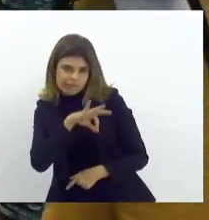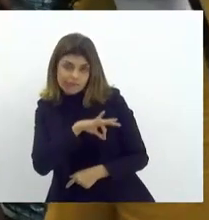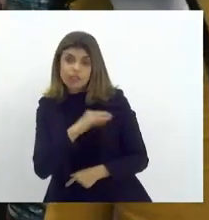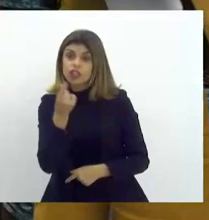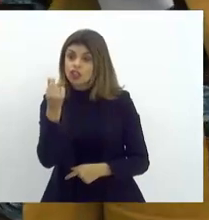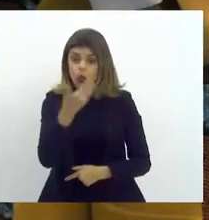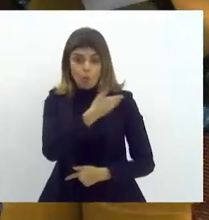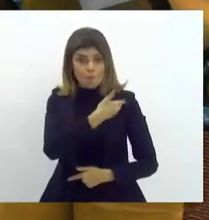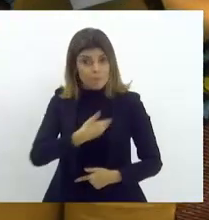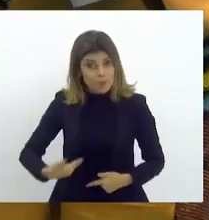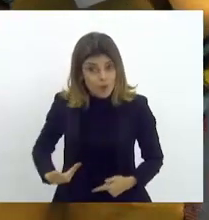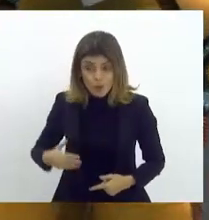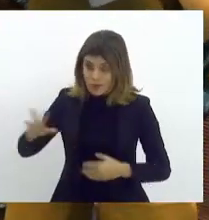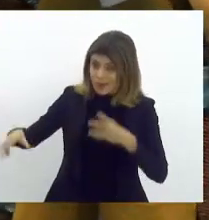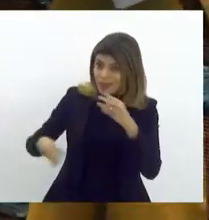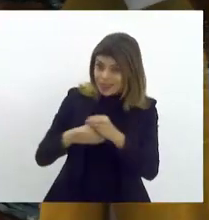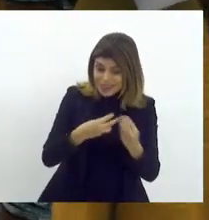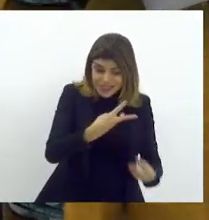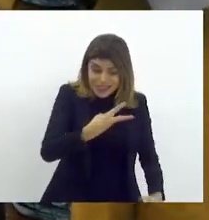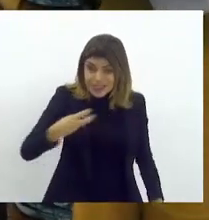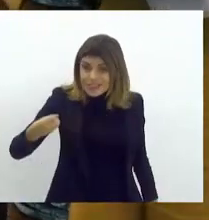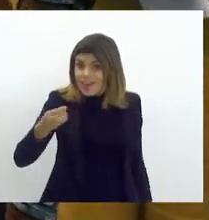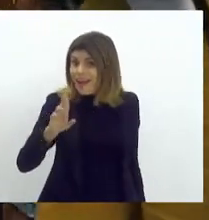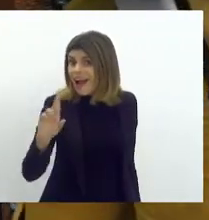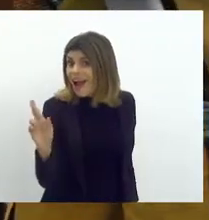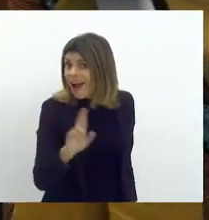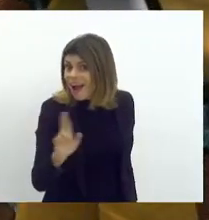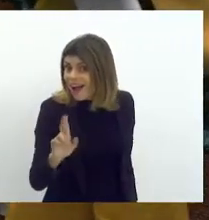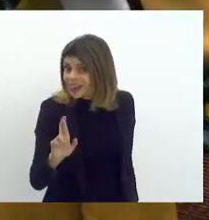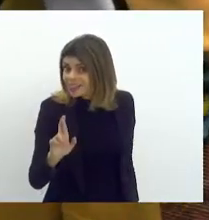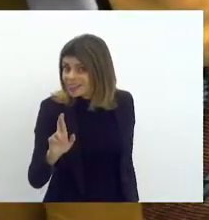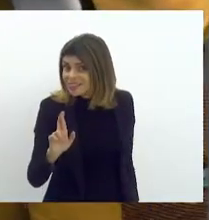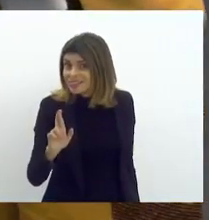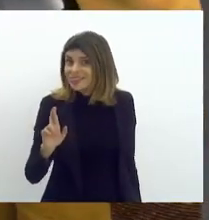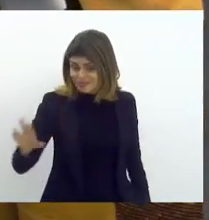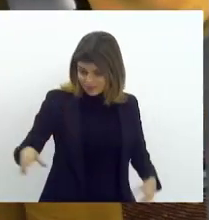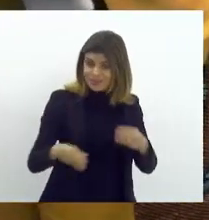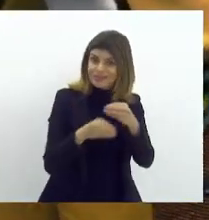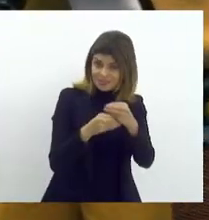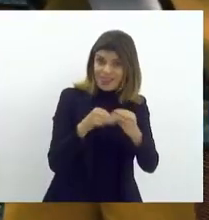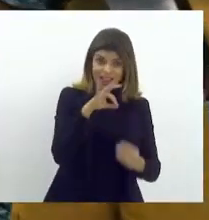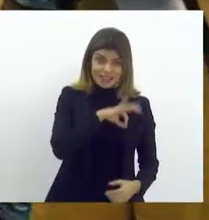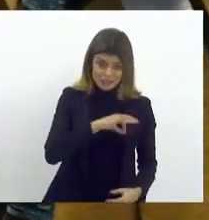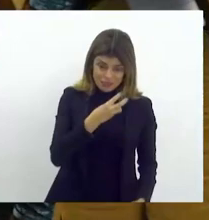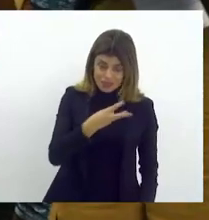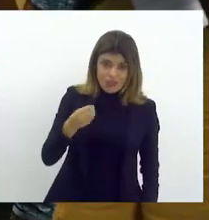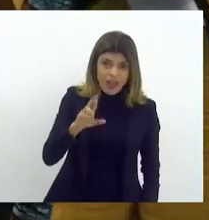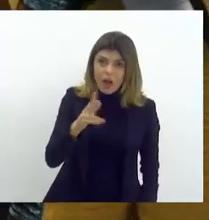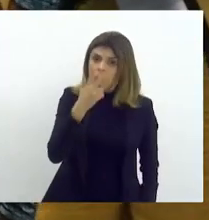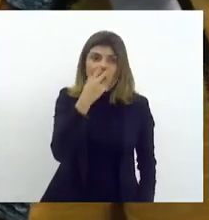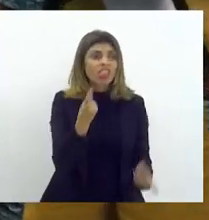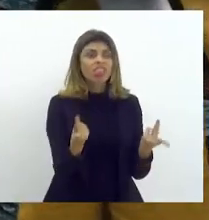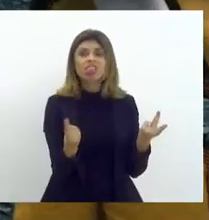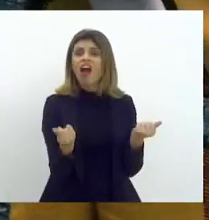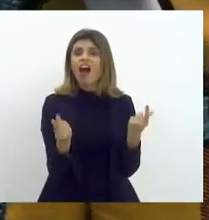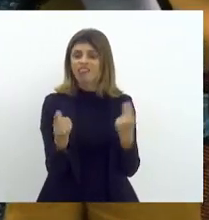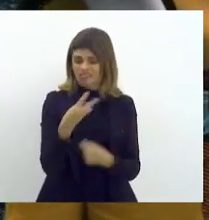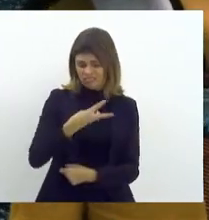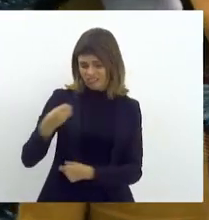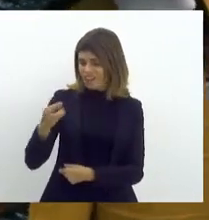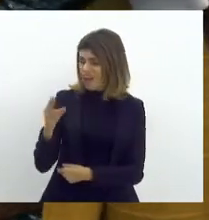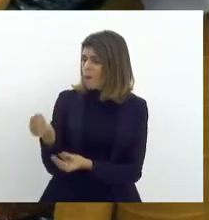vem dinheiro público r$ 300 pelo subsídio que a gente recebe talvez não seja muito